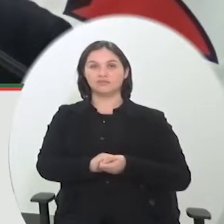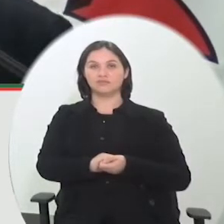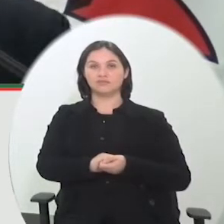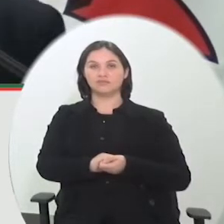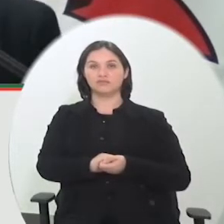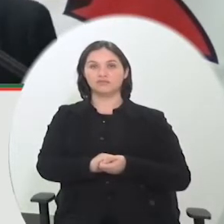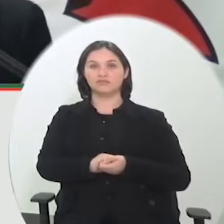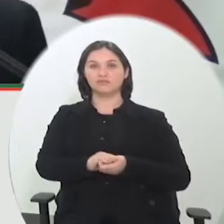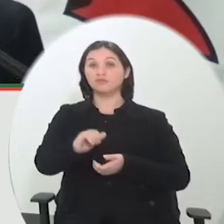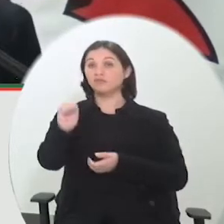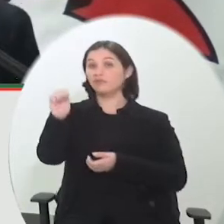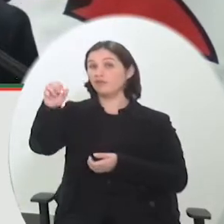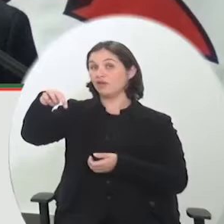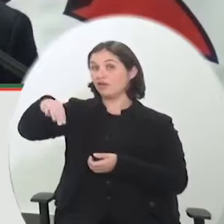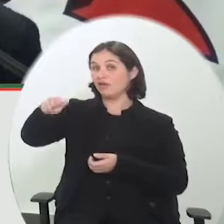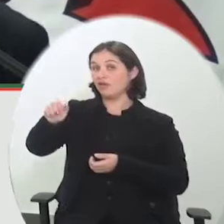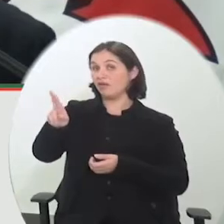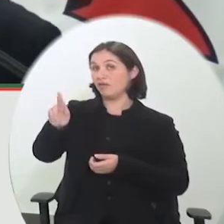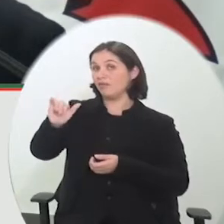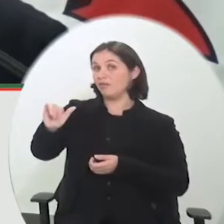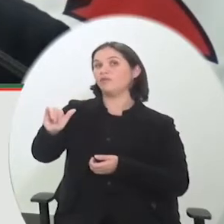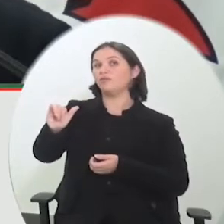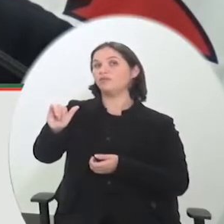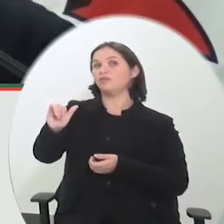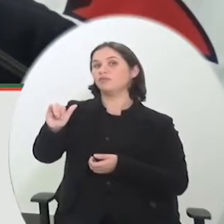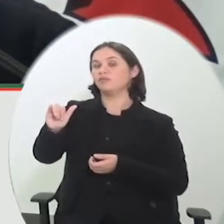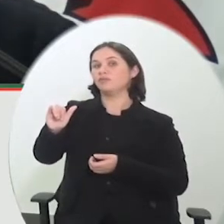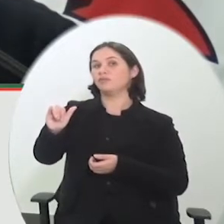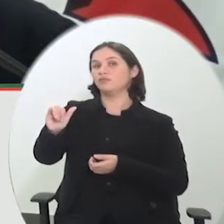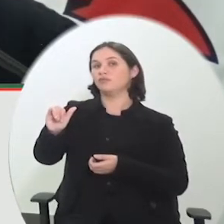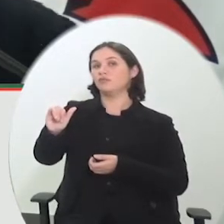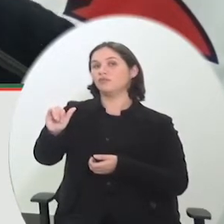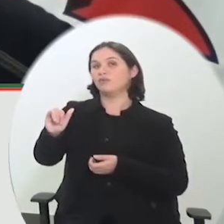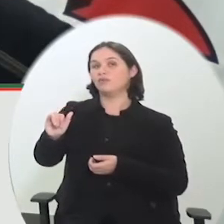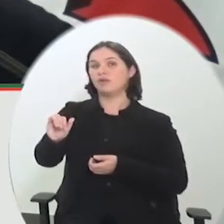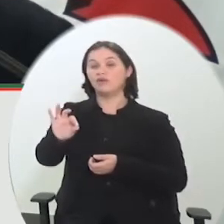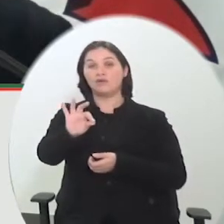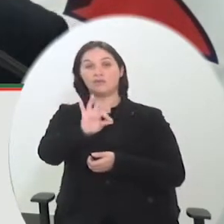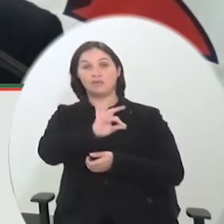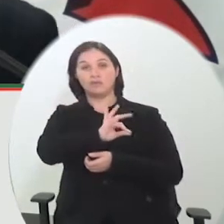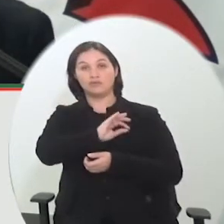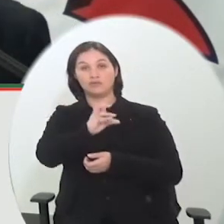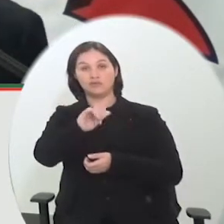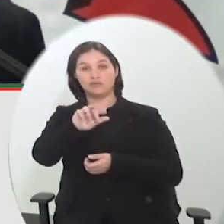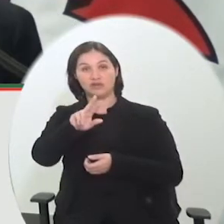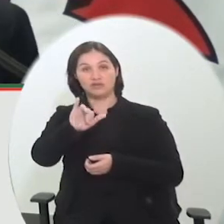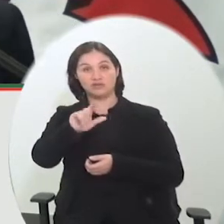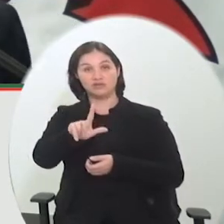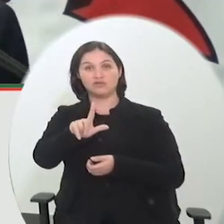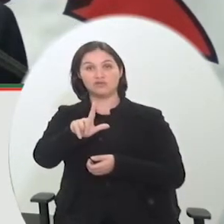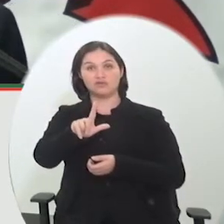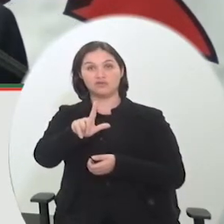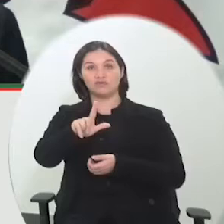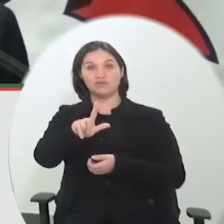Amauri de Souza, agente de Polícia Civil mais antigo em atividade